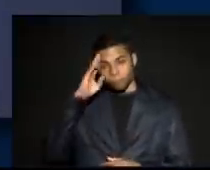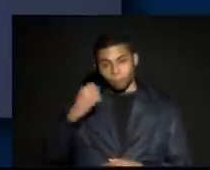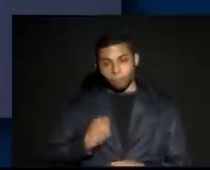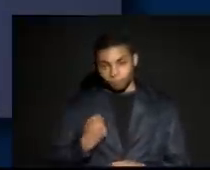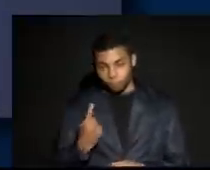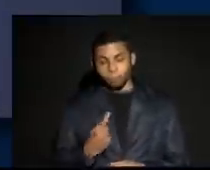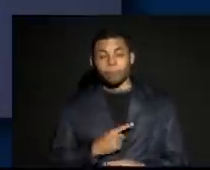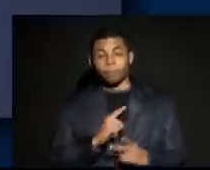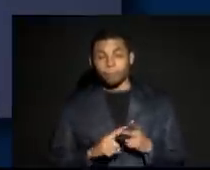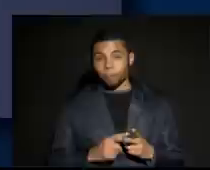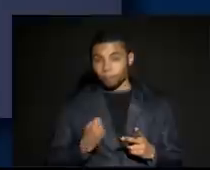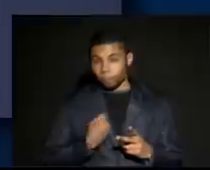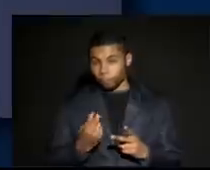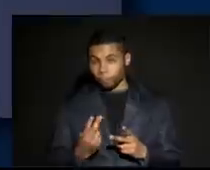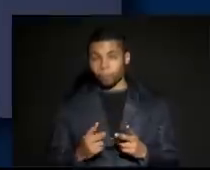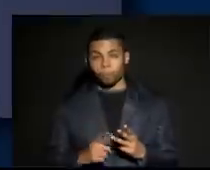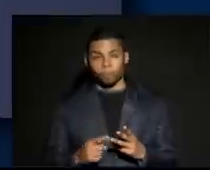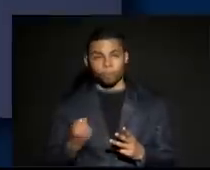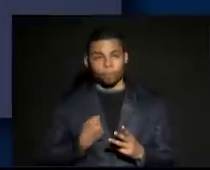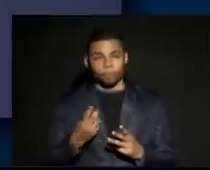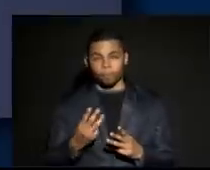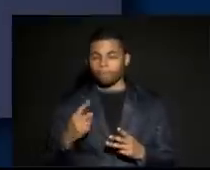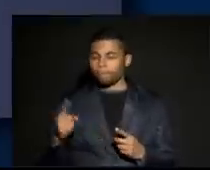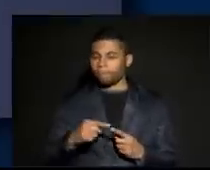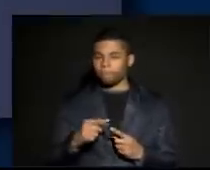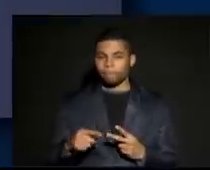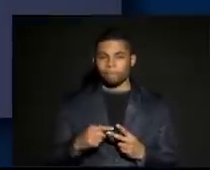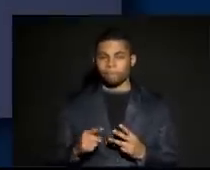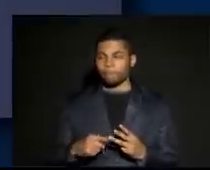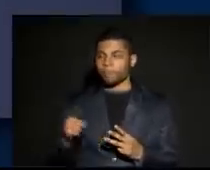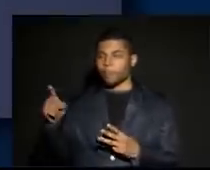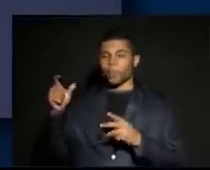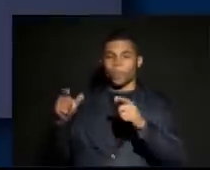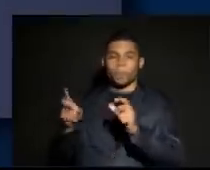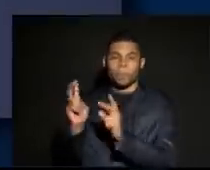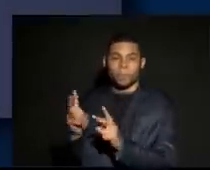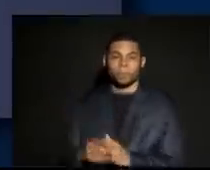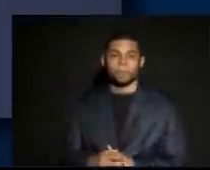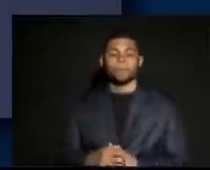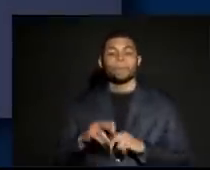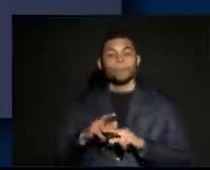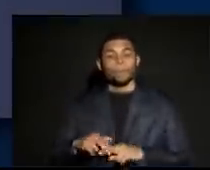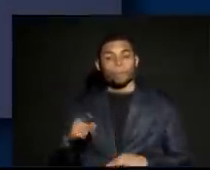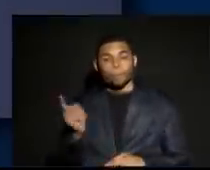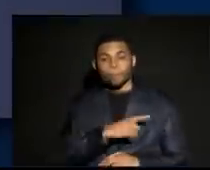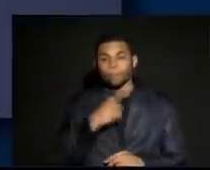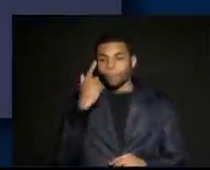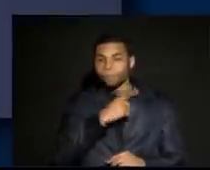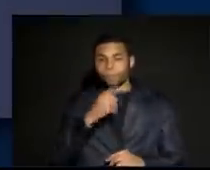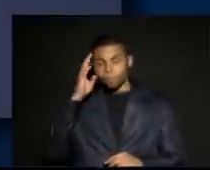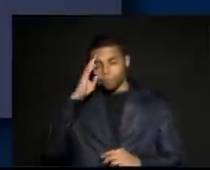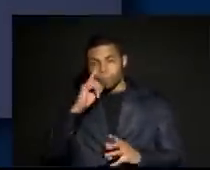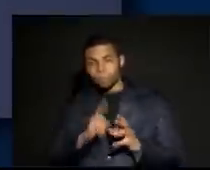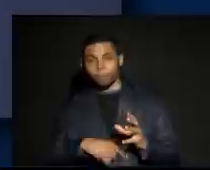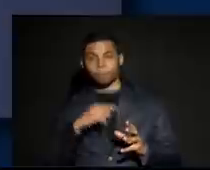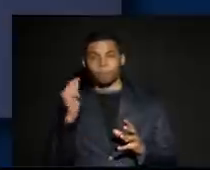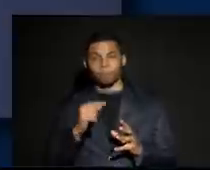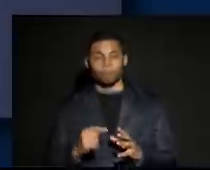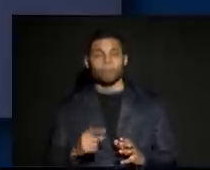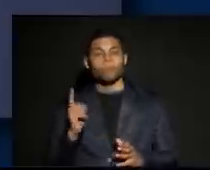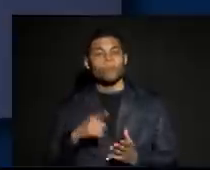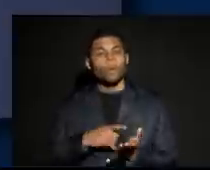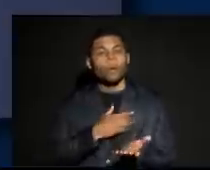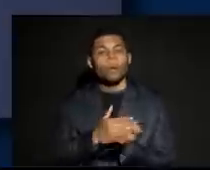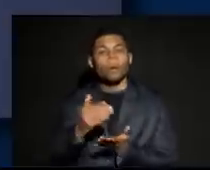para ele dar número 1 número 2 número 3 e na verdade isso é o que melhor caracteriza a globalização que também deu origem